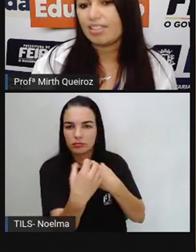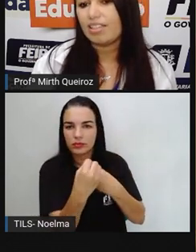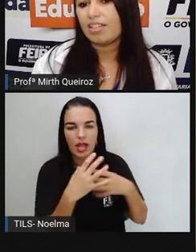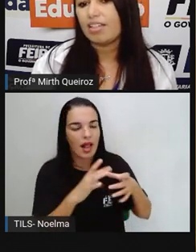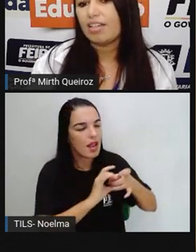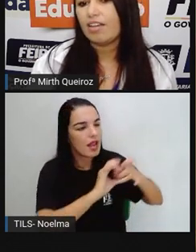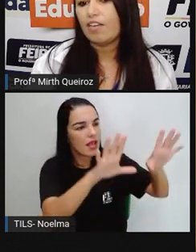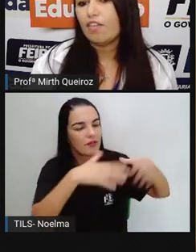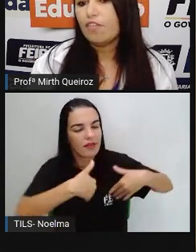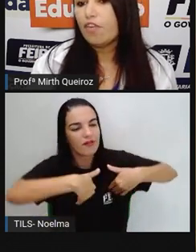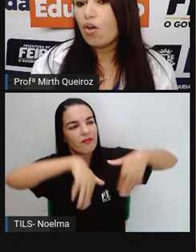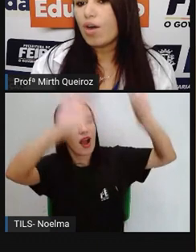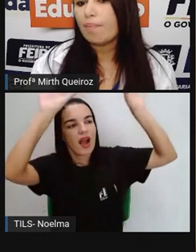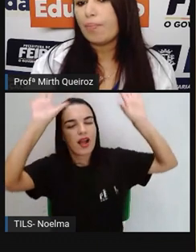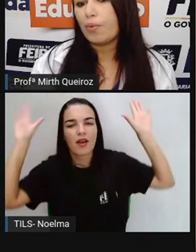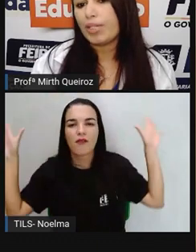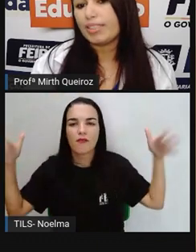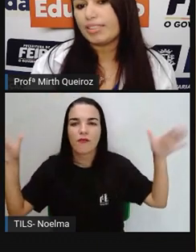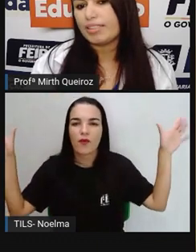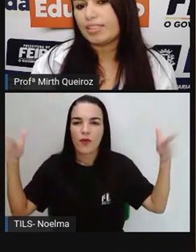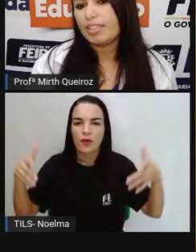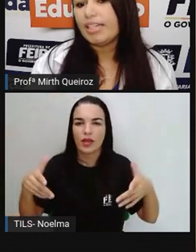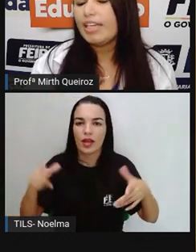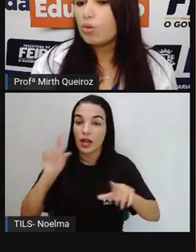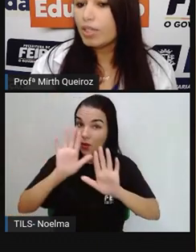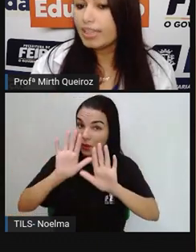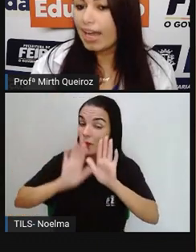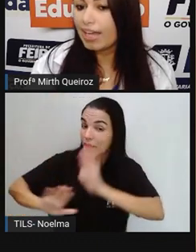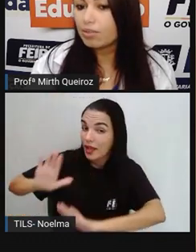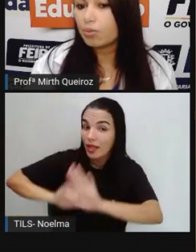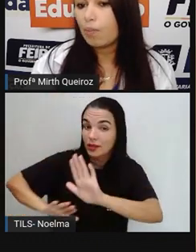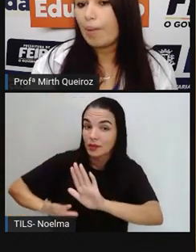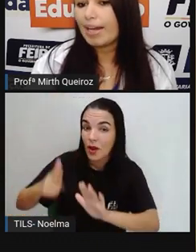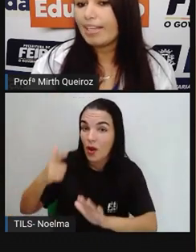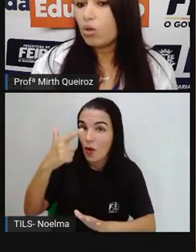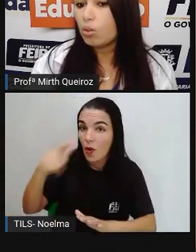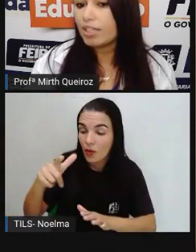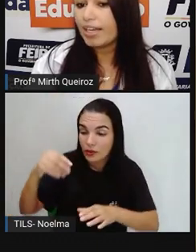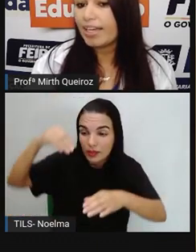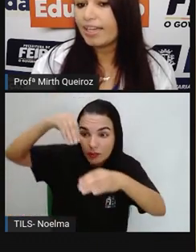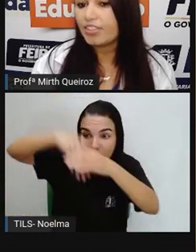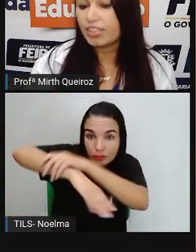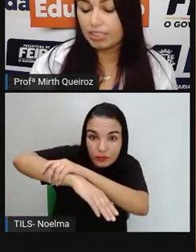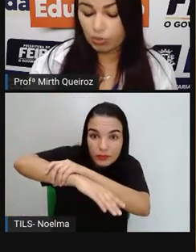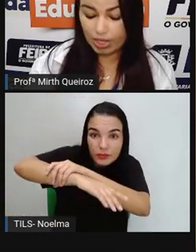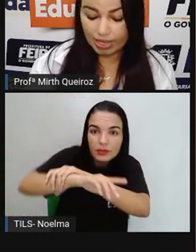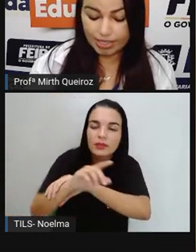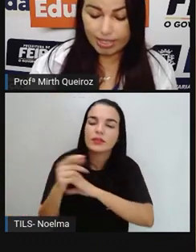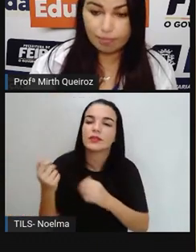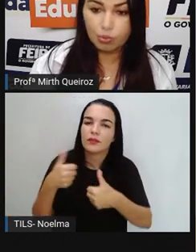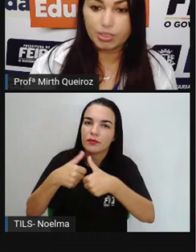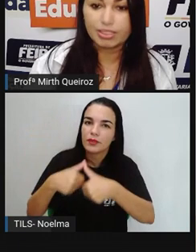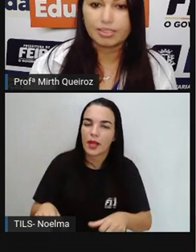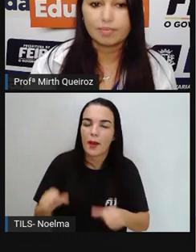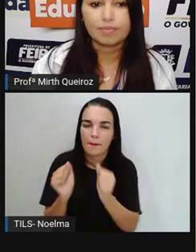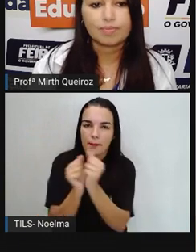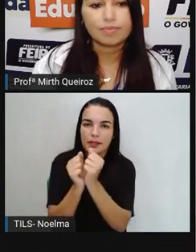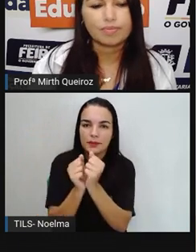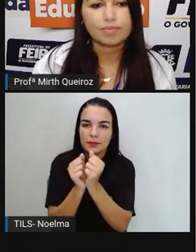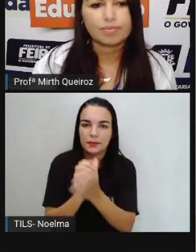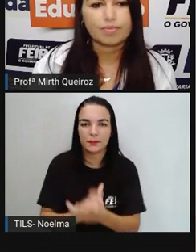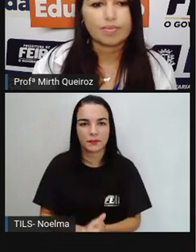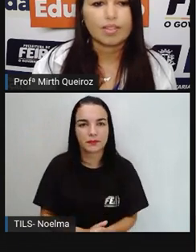livre. Voa, pois, e cuidado para em outra rede não cair depois."